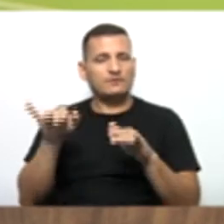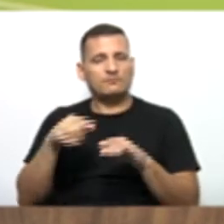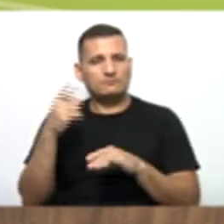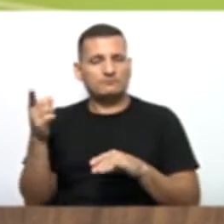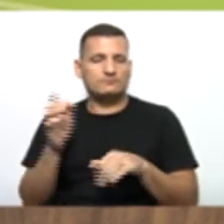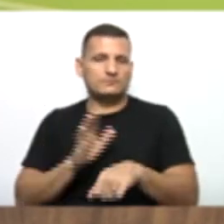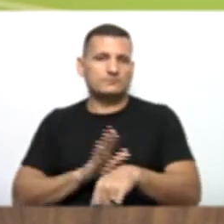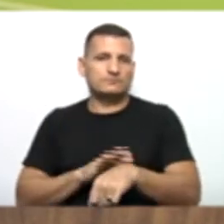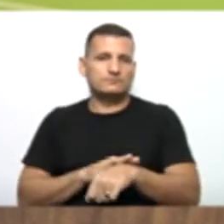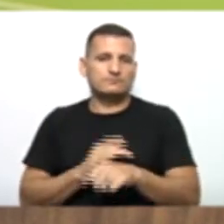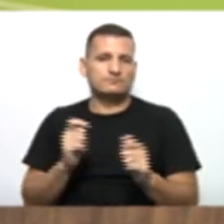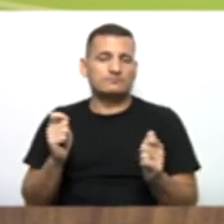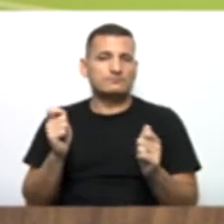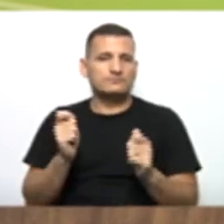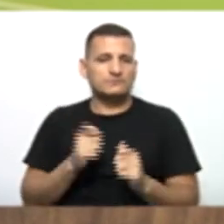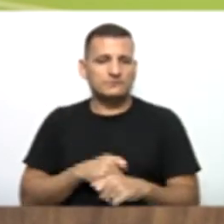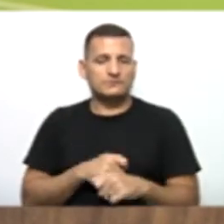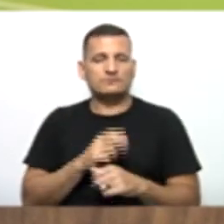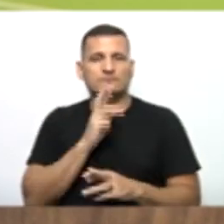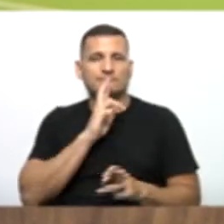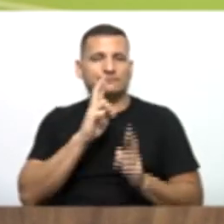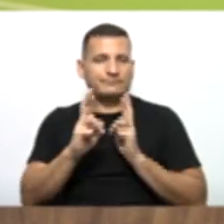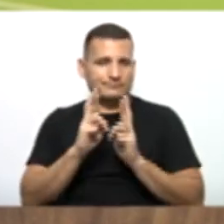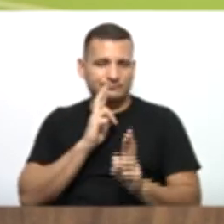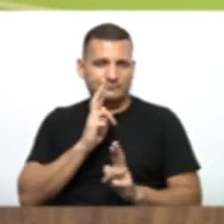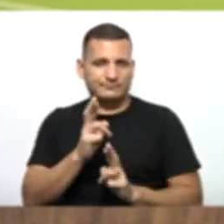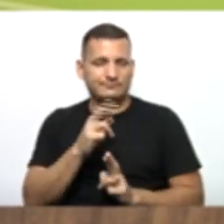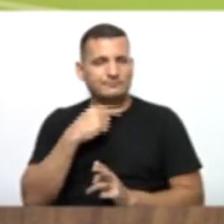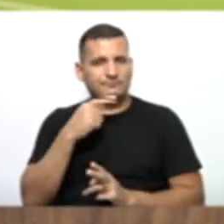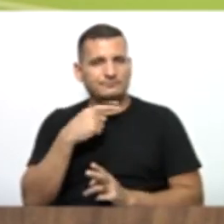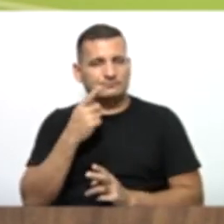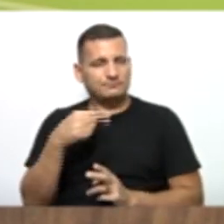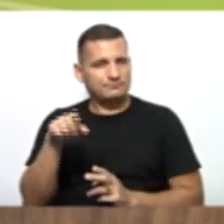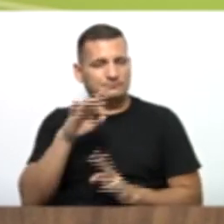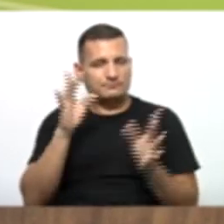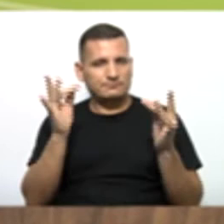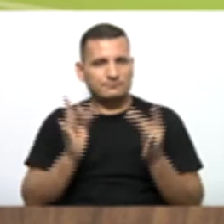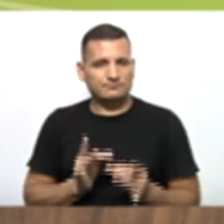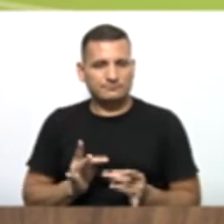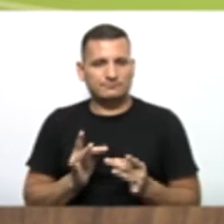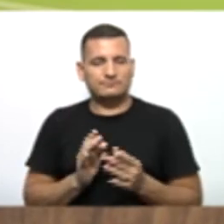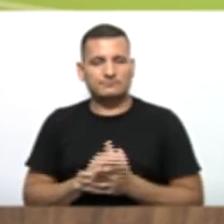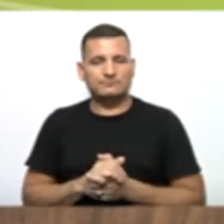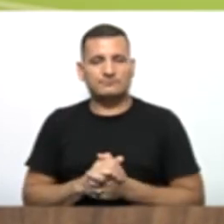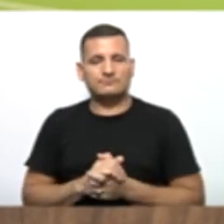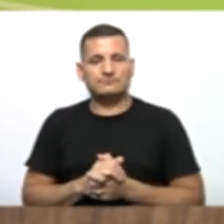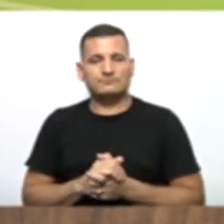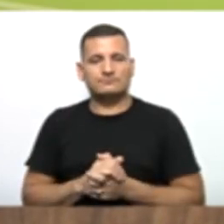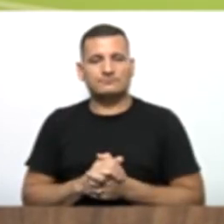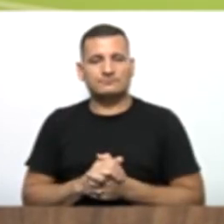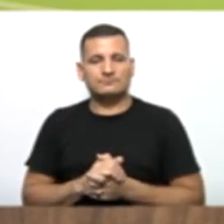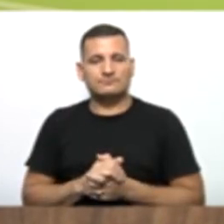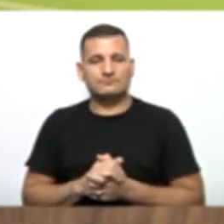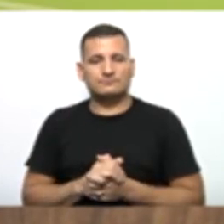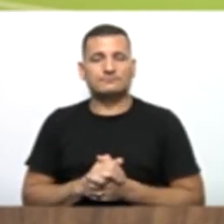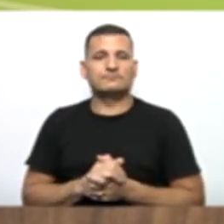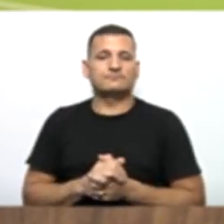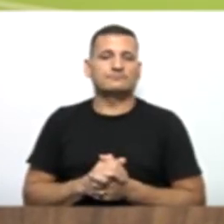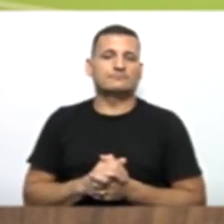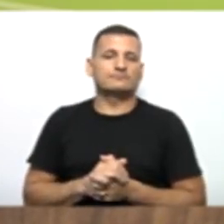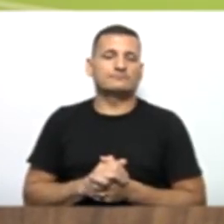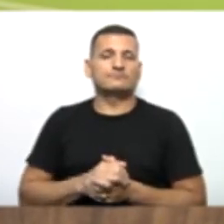tempo realmente, né, de tirar todas essas dúvidas com mais detalhes. Antes das dúvidas, vamos para a questão